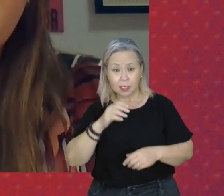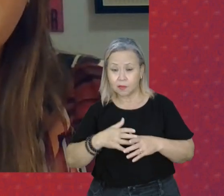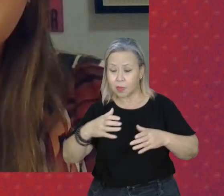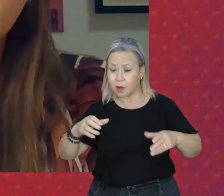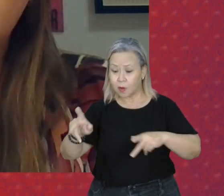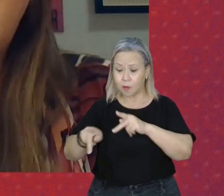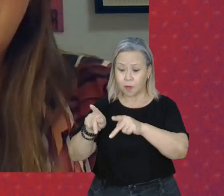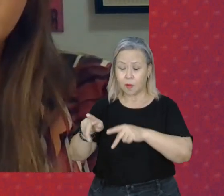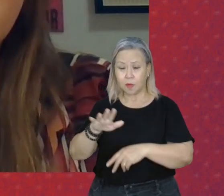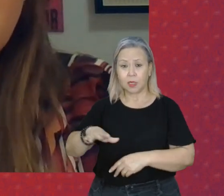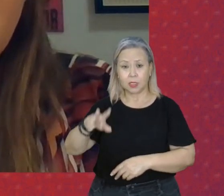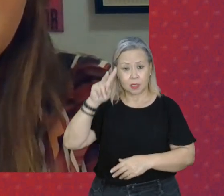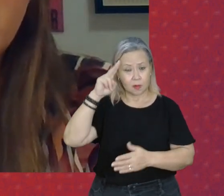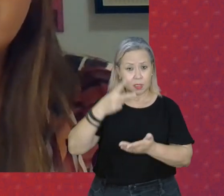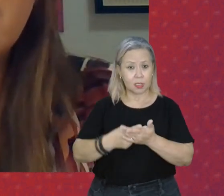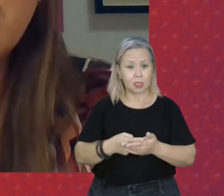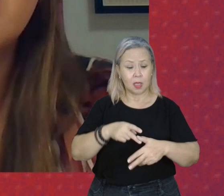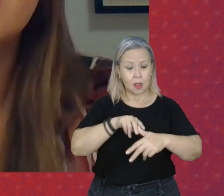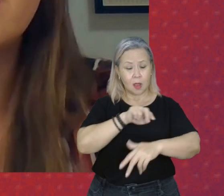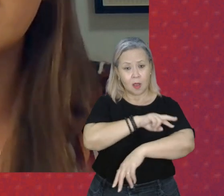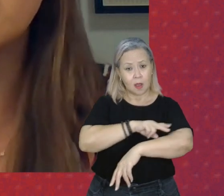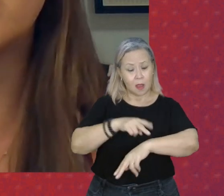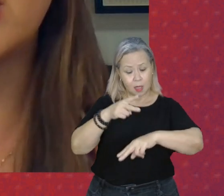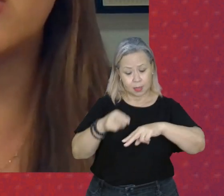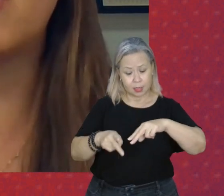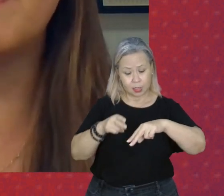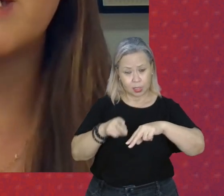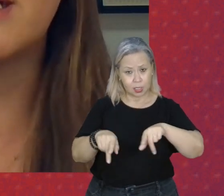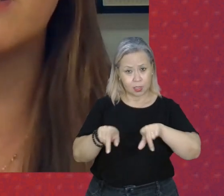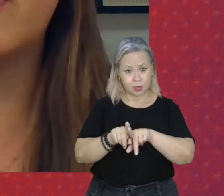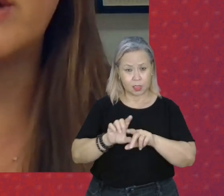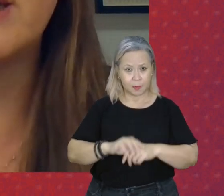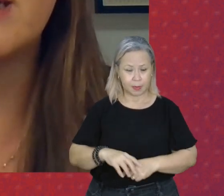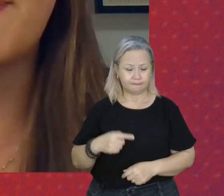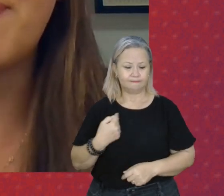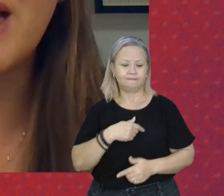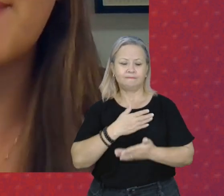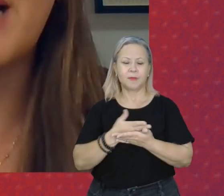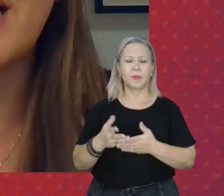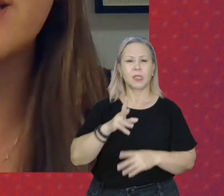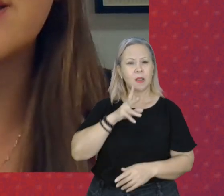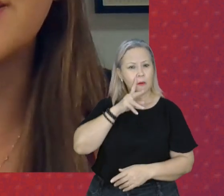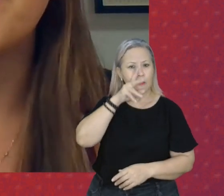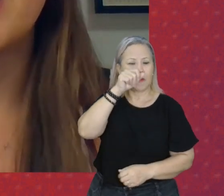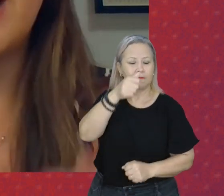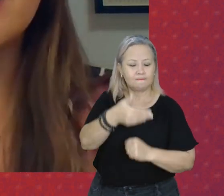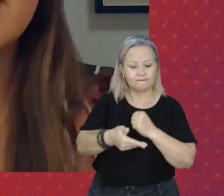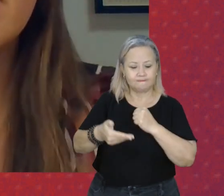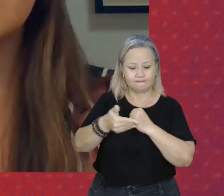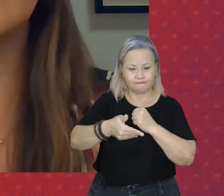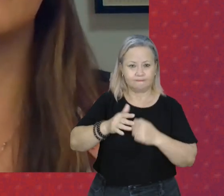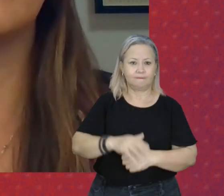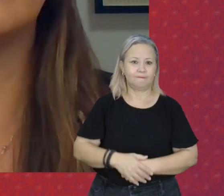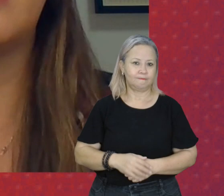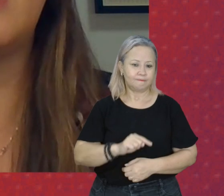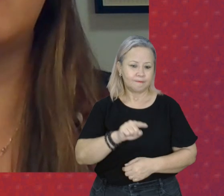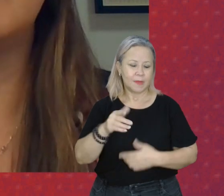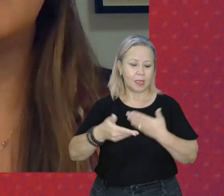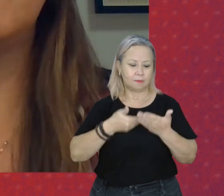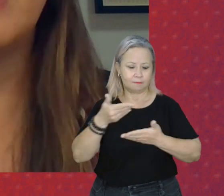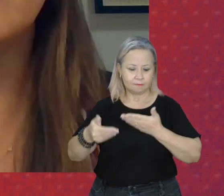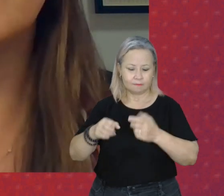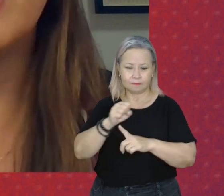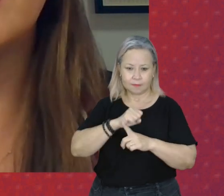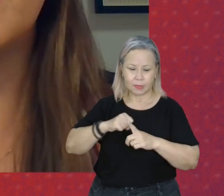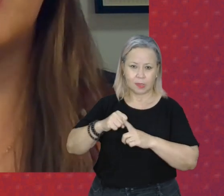populacional considerando raça e gênero. Então, se a gente começar a se fortalecer pela base, essa interação